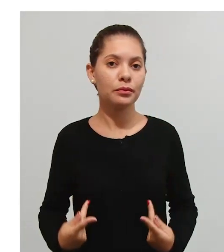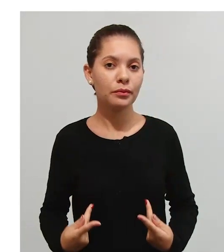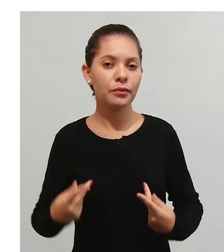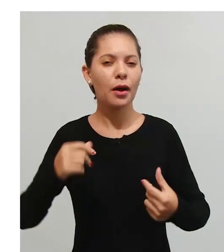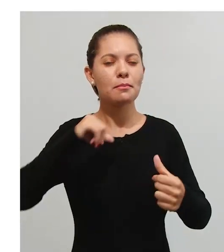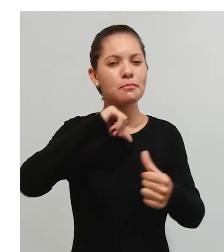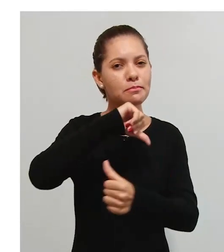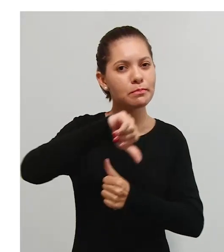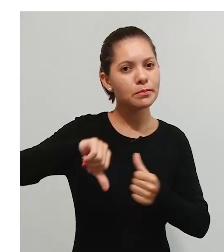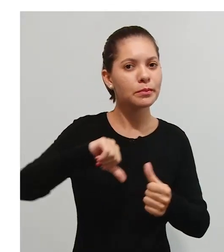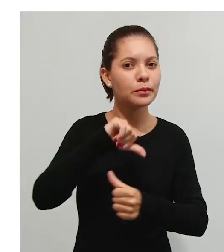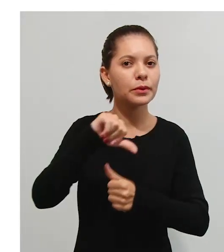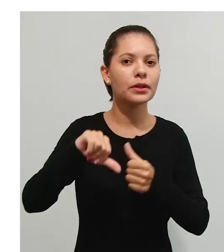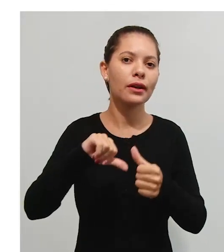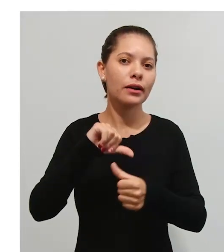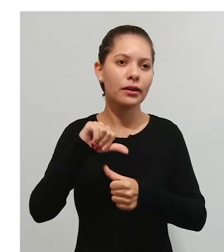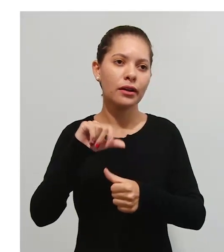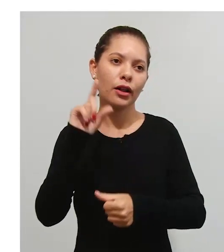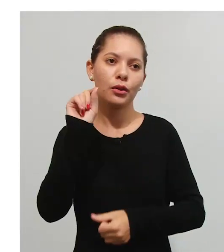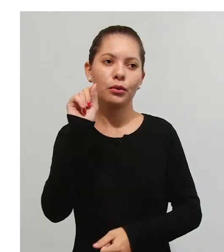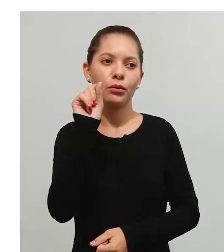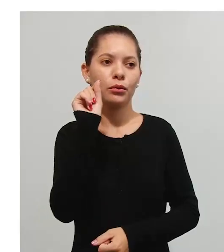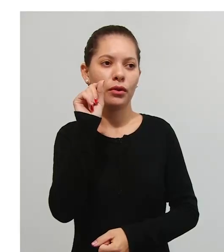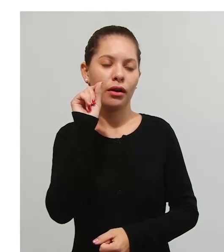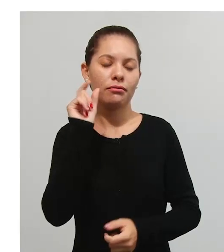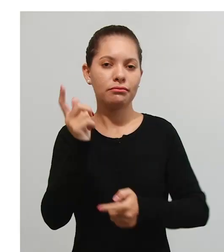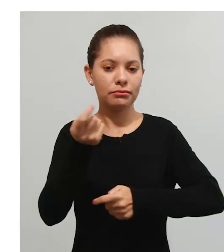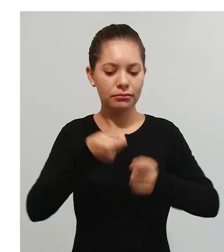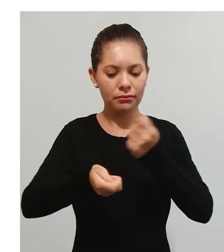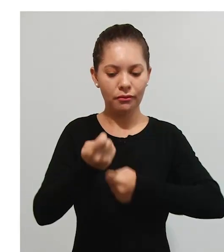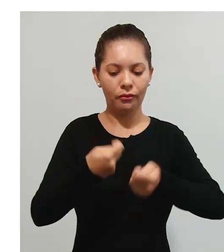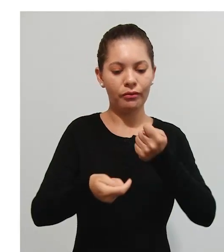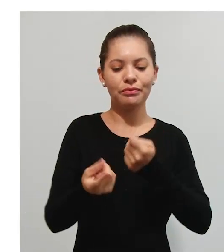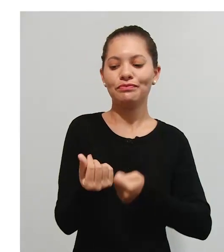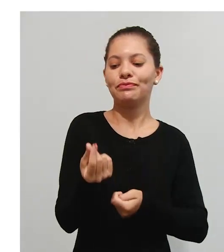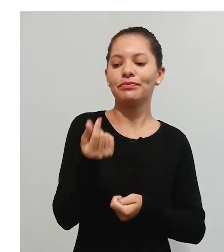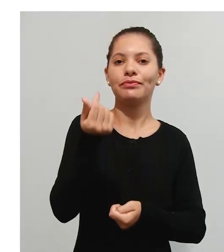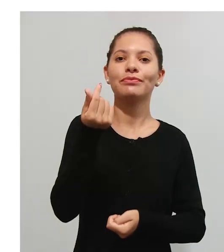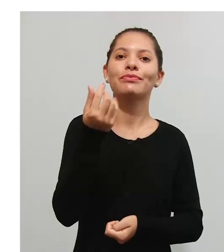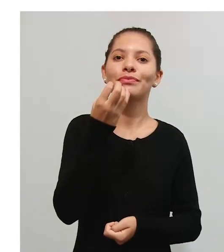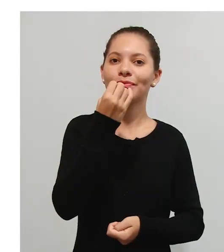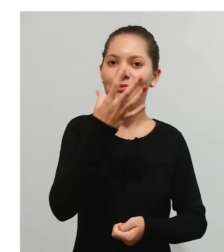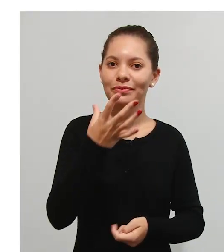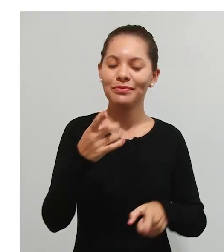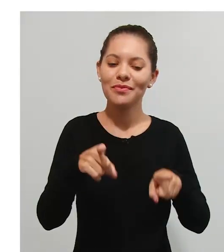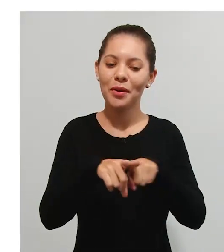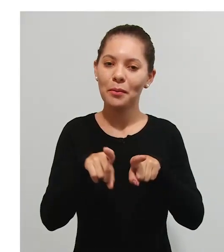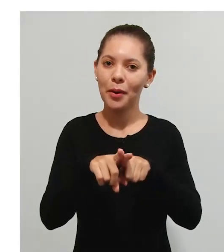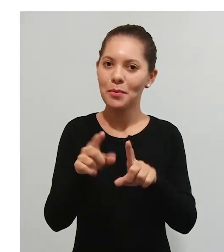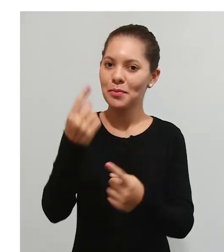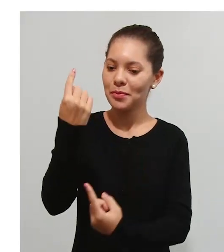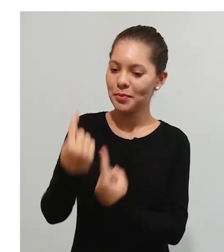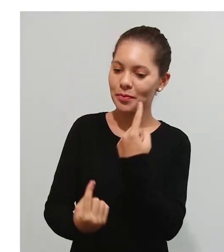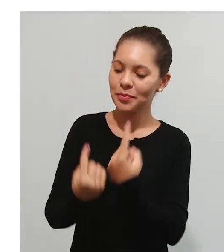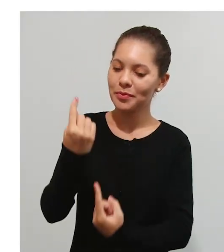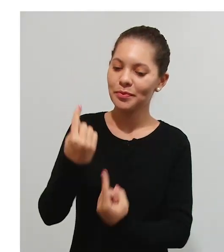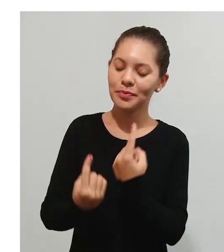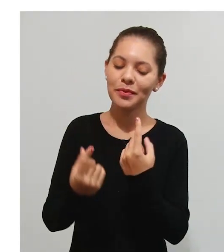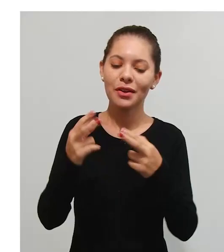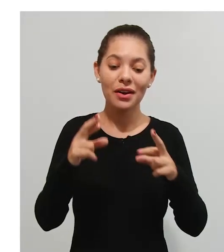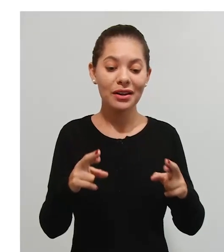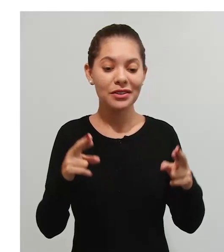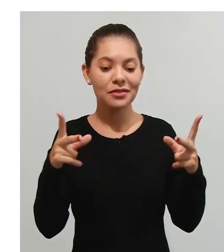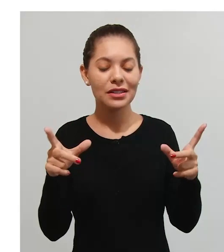para transformá-lo em um negócio lucrativo, mas também competitivo. Essa é a